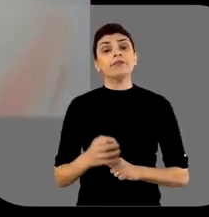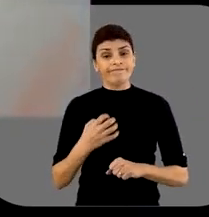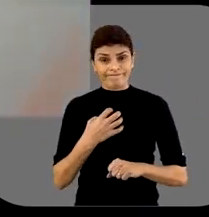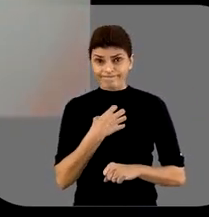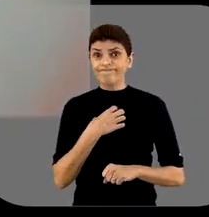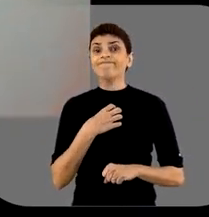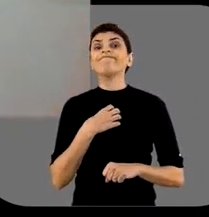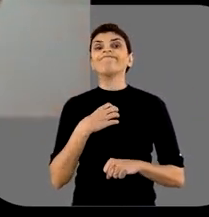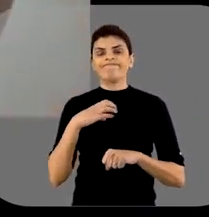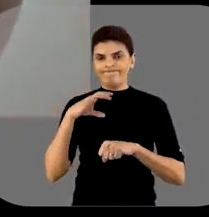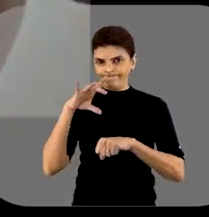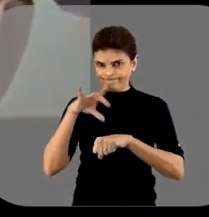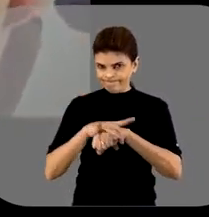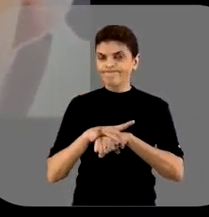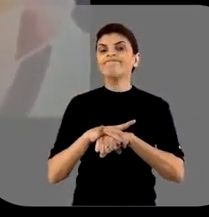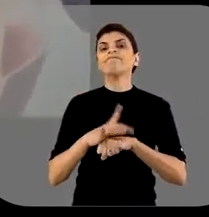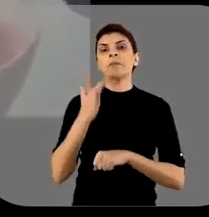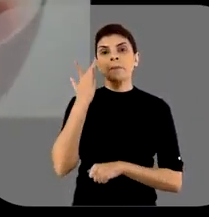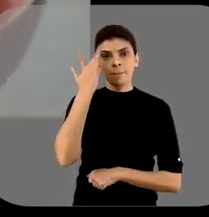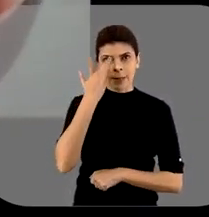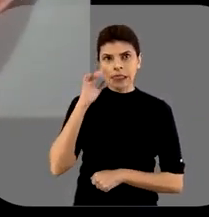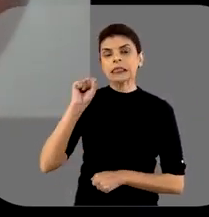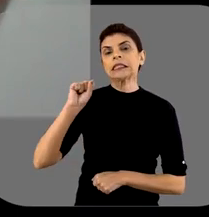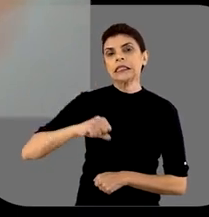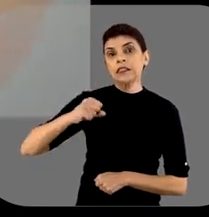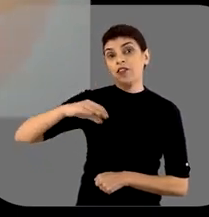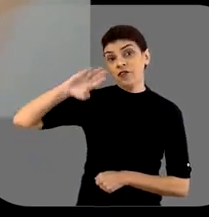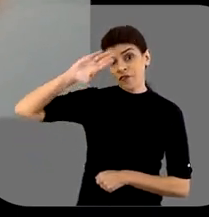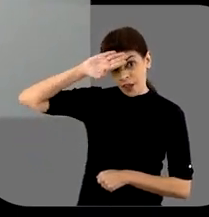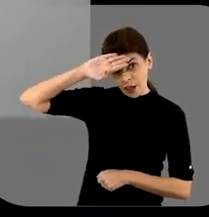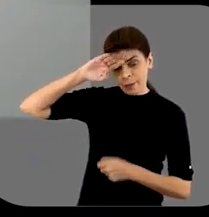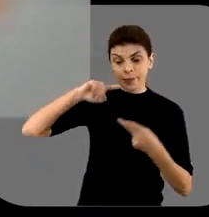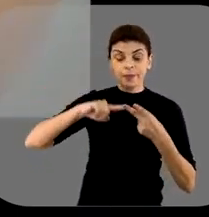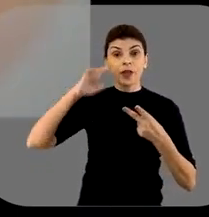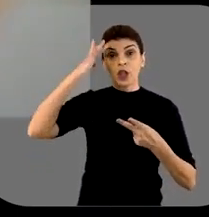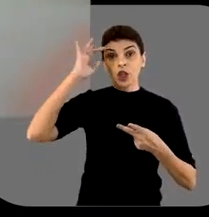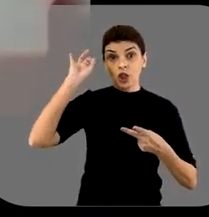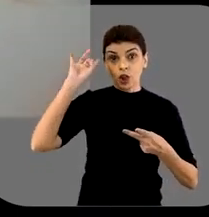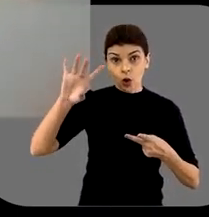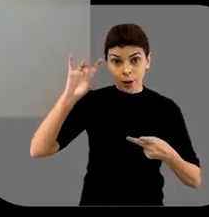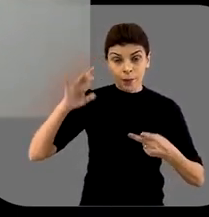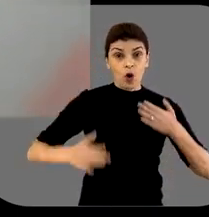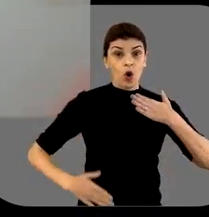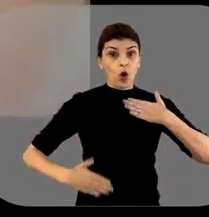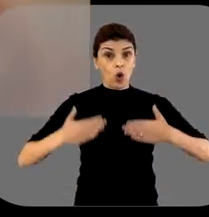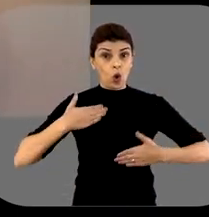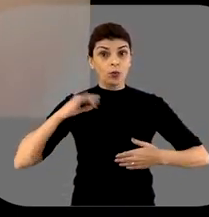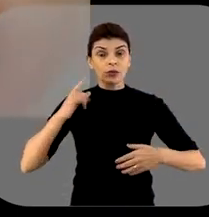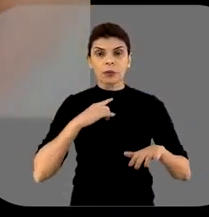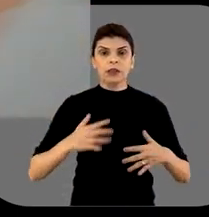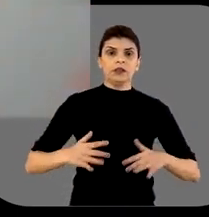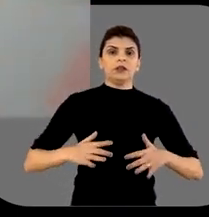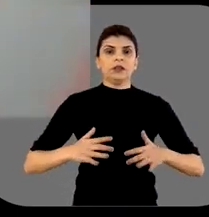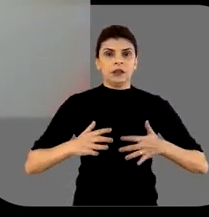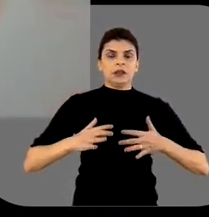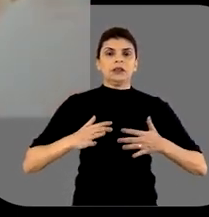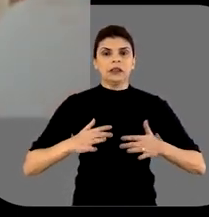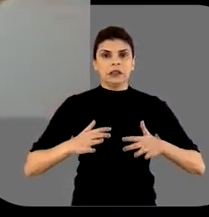né? Febre, né? Tem dor de cabeça forte e dor no corpo. É tremendeira,